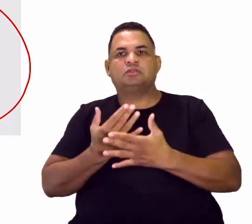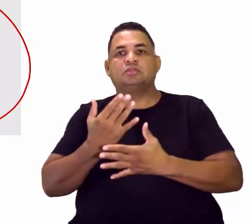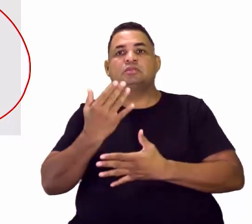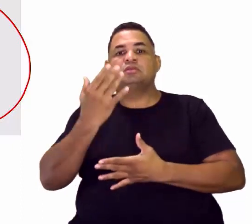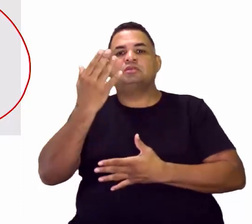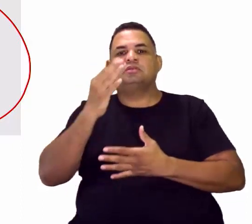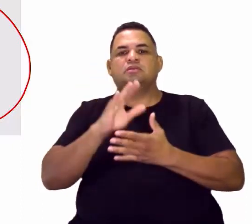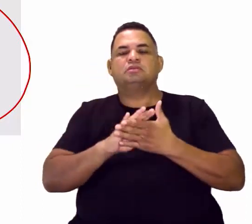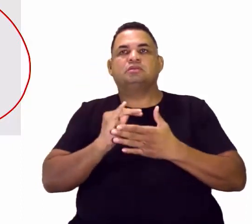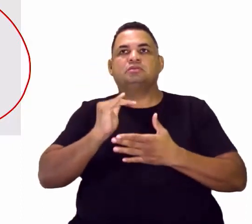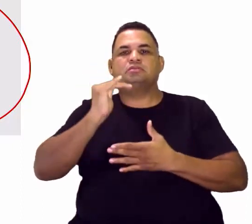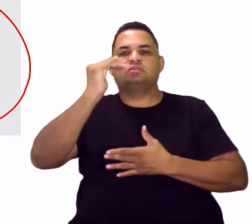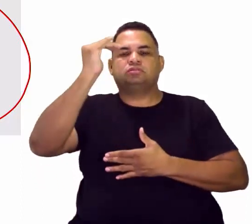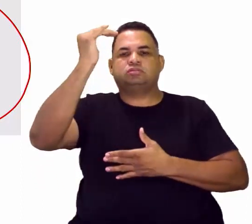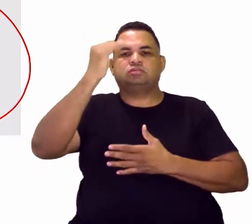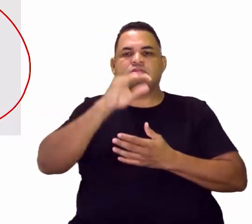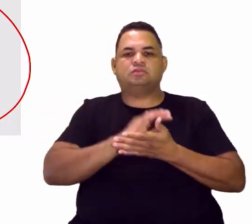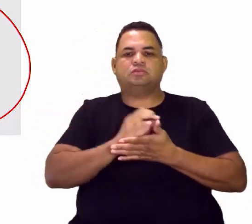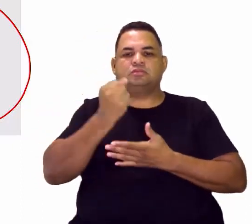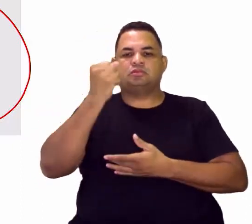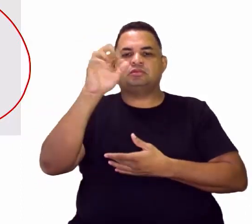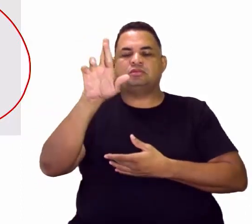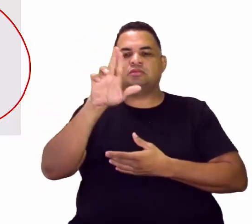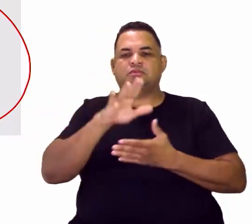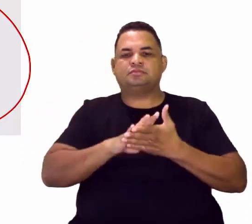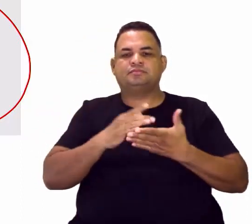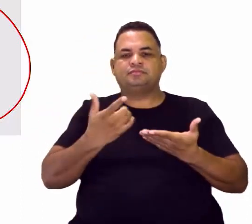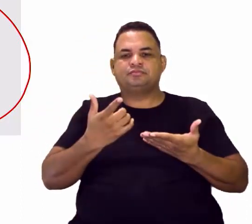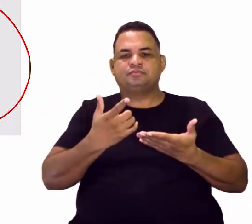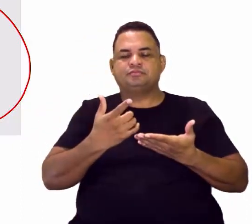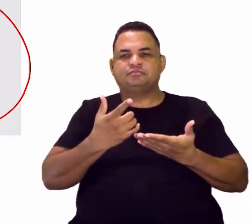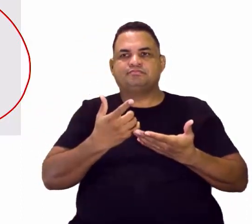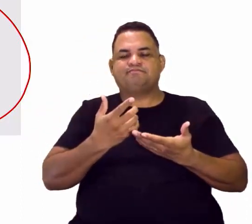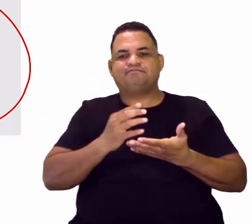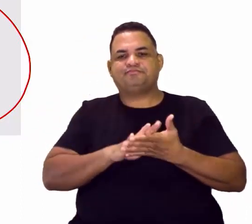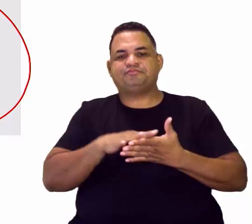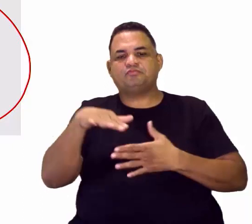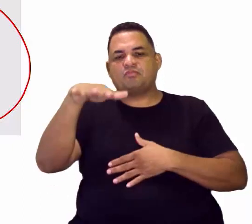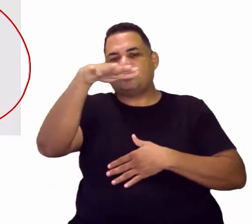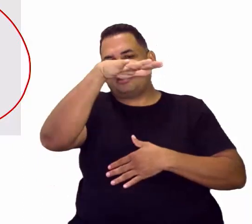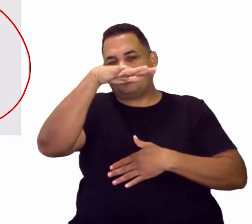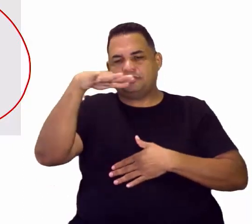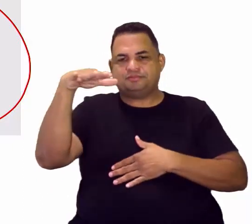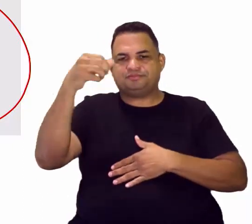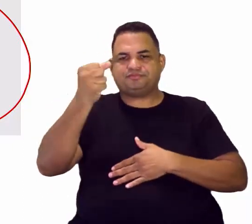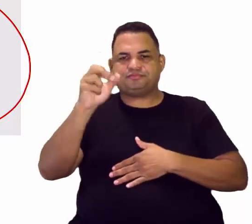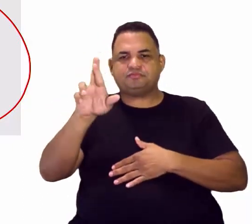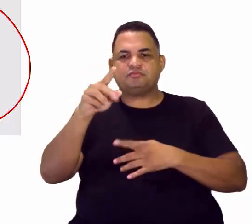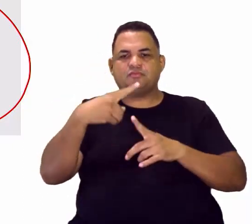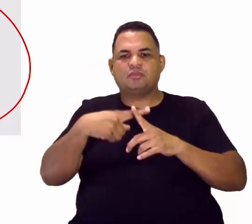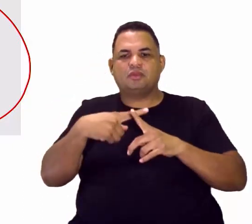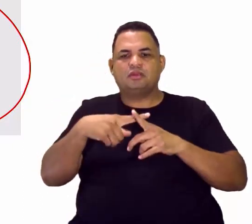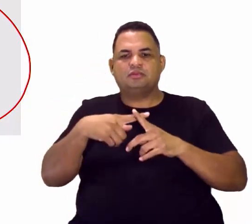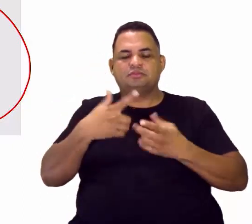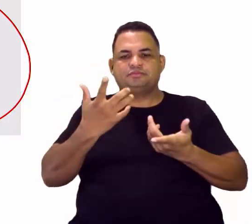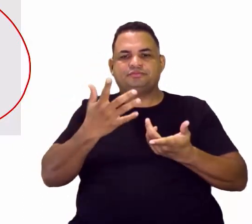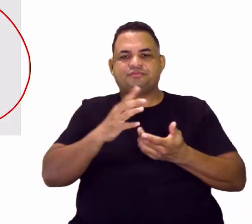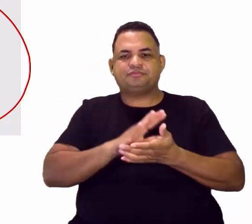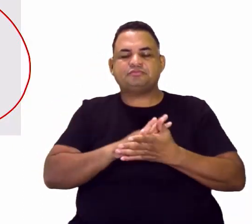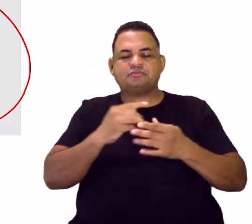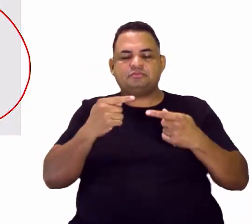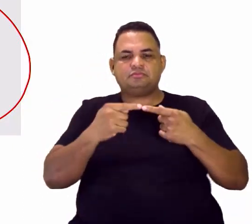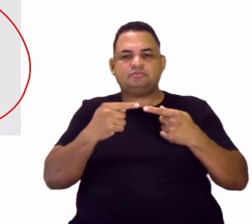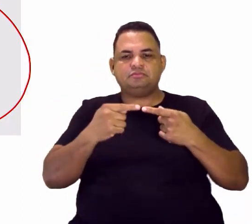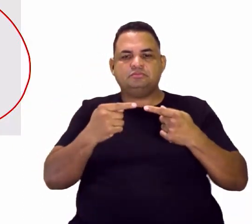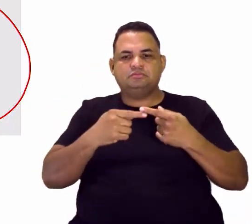não sobe muito na atmosfera, então ela fica geralmente na superfície por causa da influência dessa